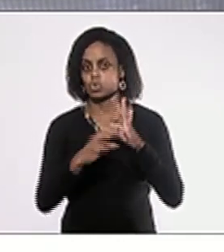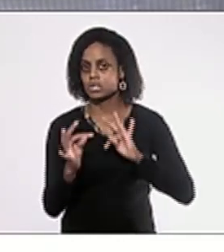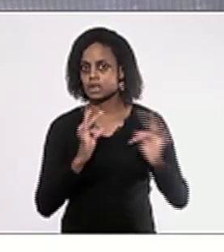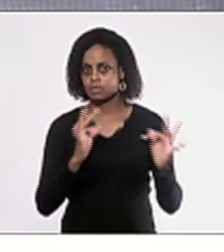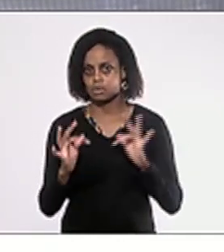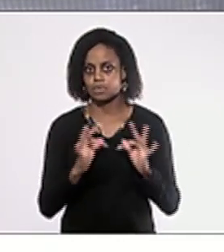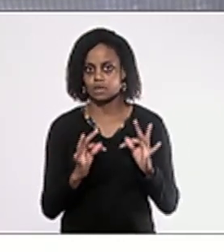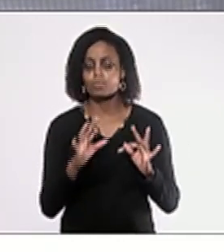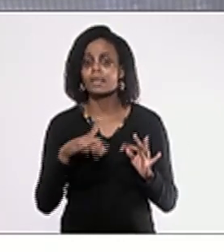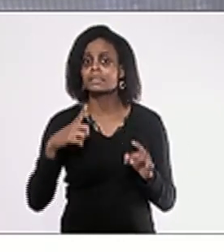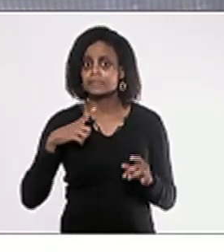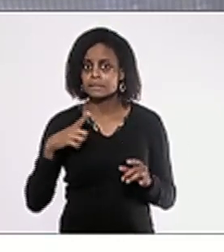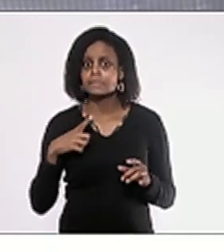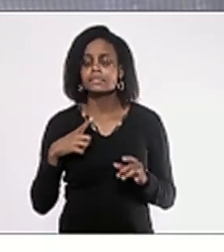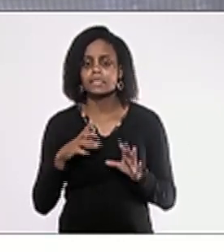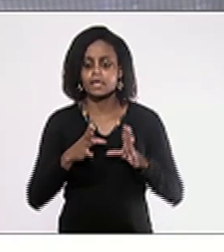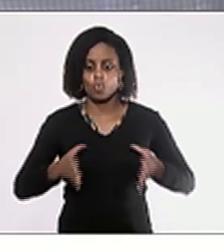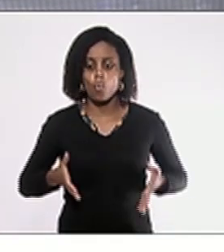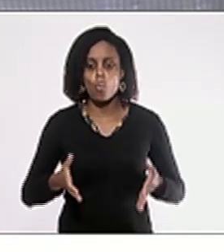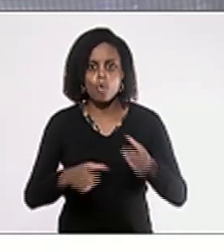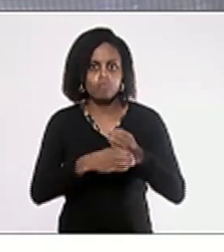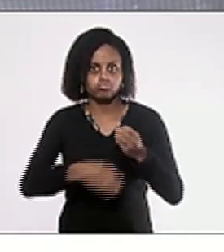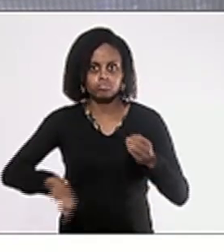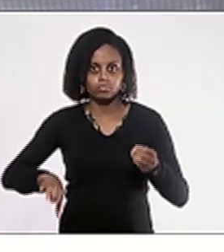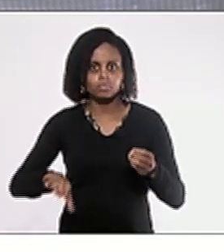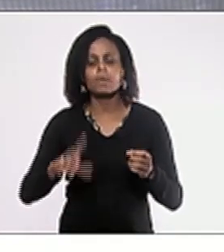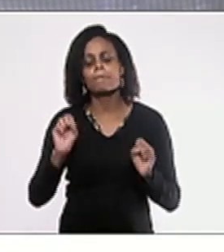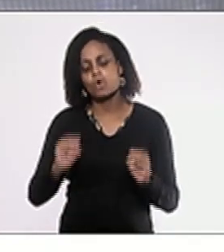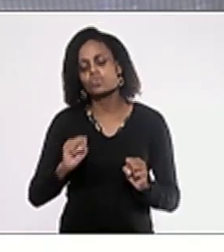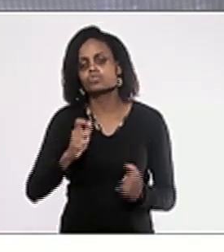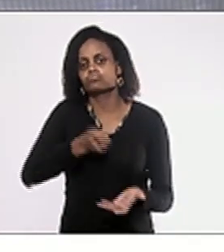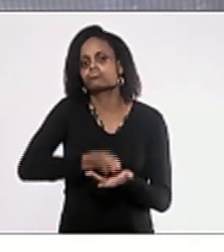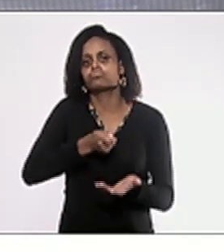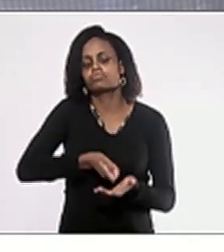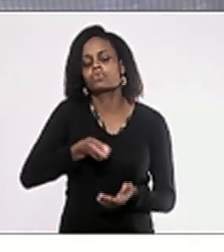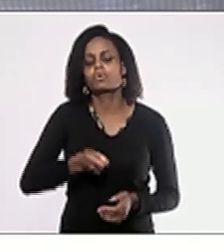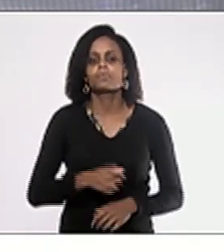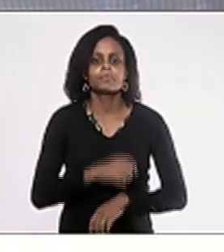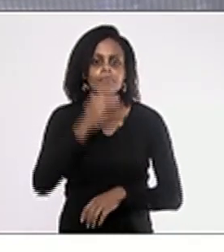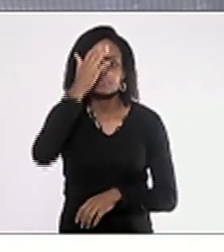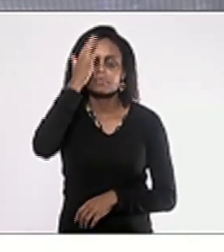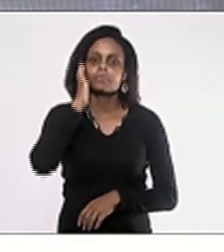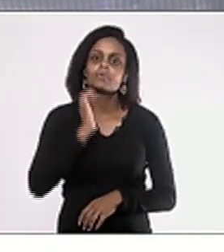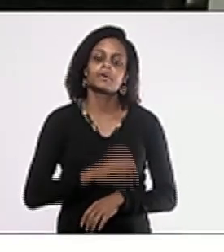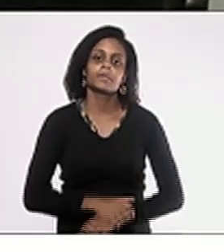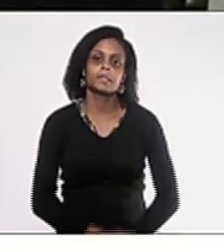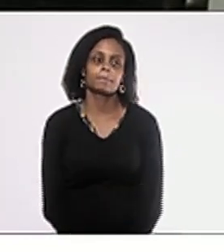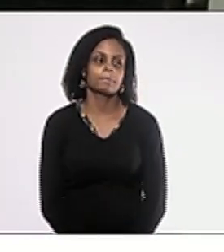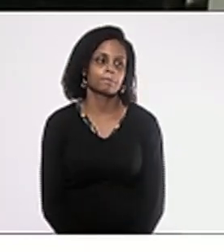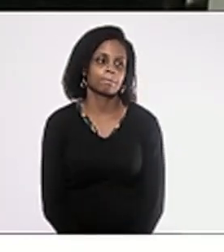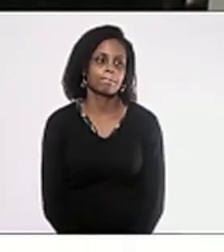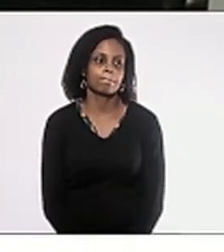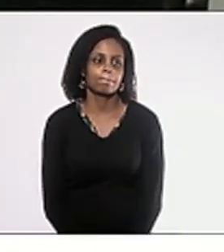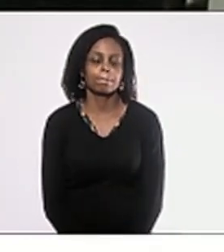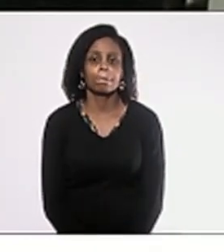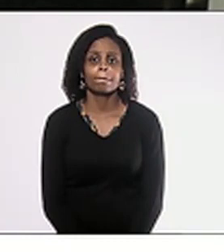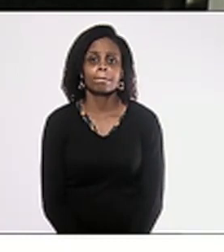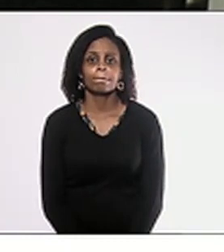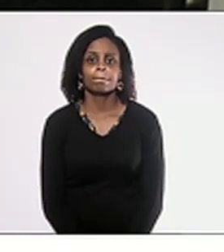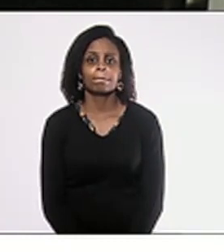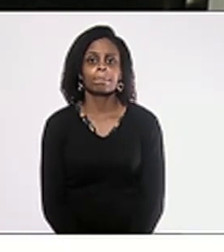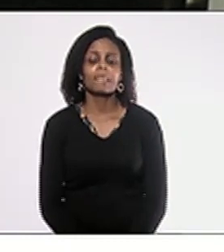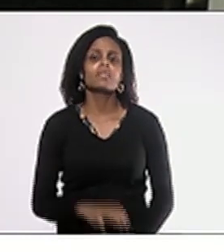tem a prestação do serviço, a cobrança é lícita, é devida. Mesmo que não haja, então, a completude do